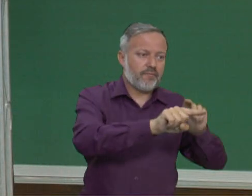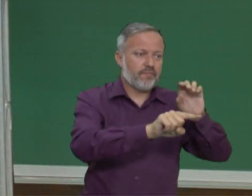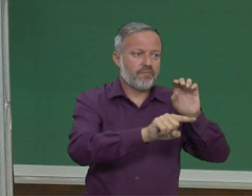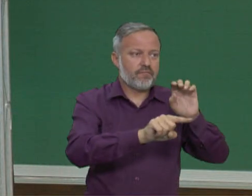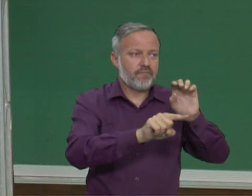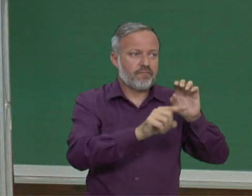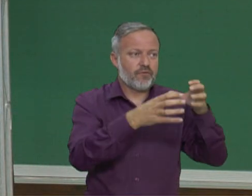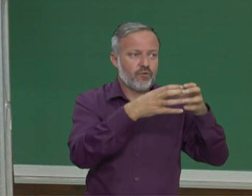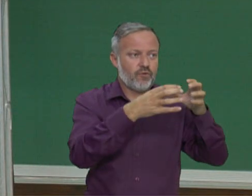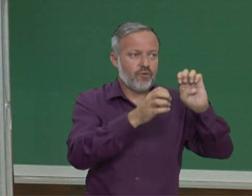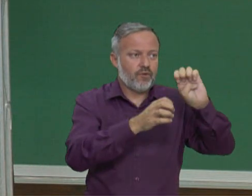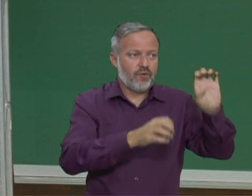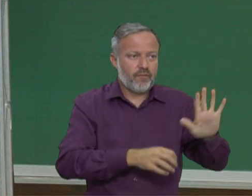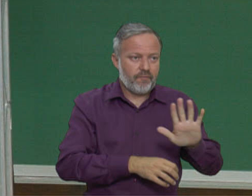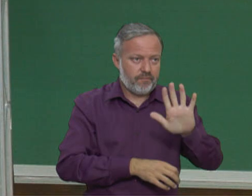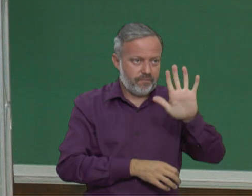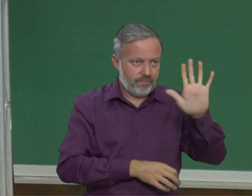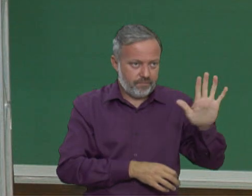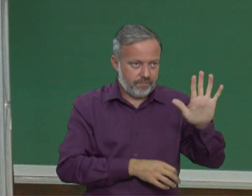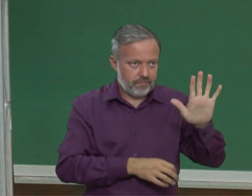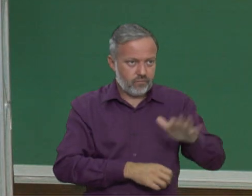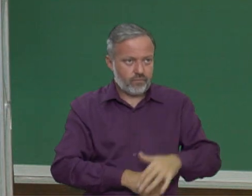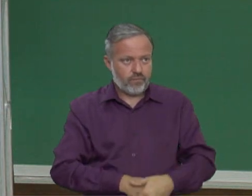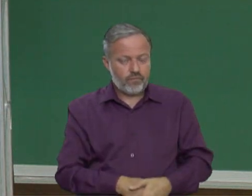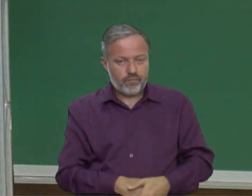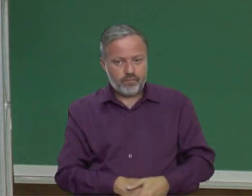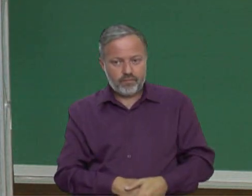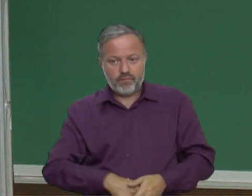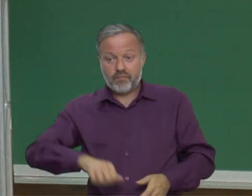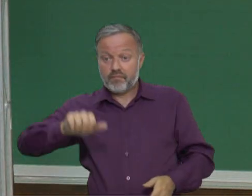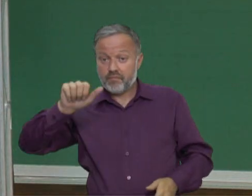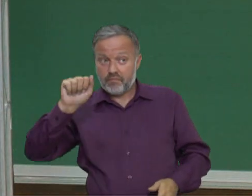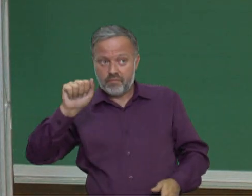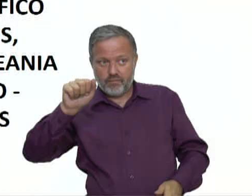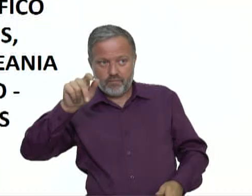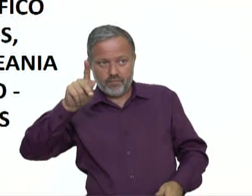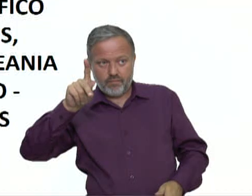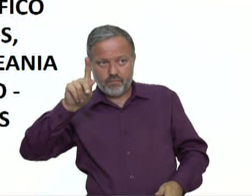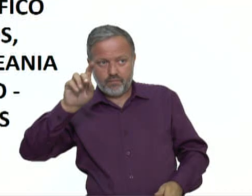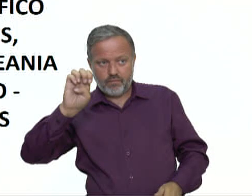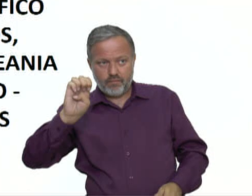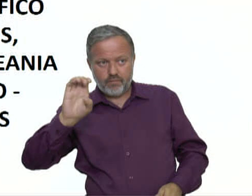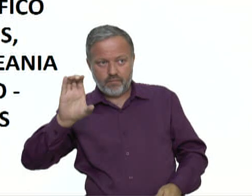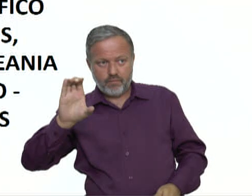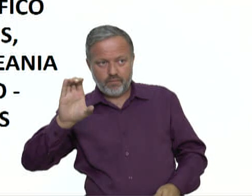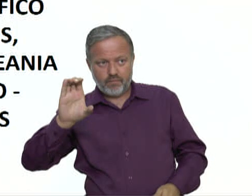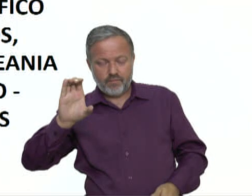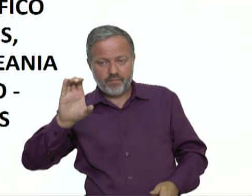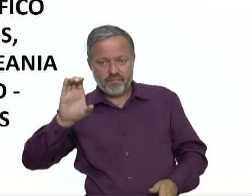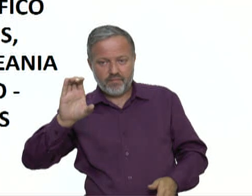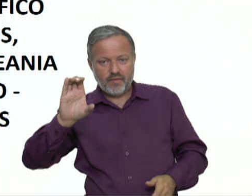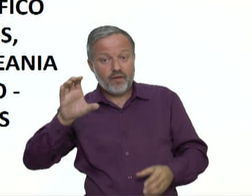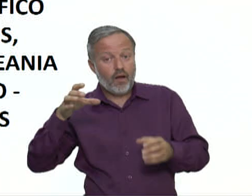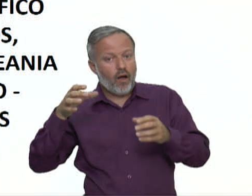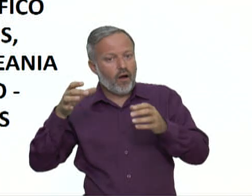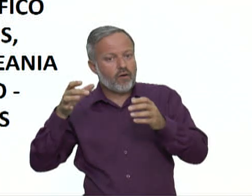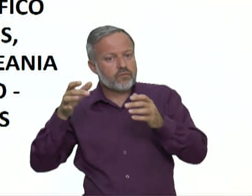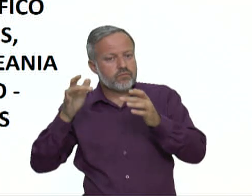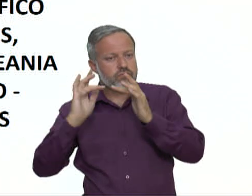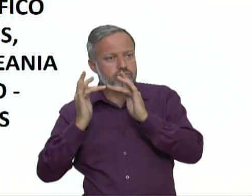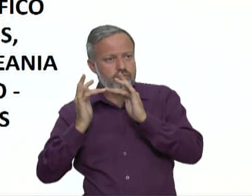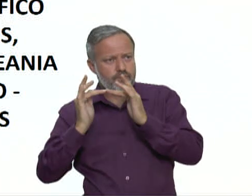pessoas aqui, ó, na União Europeia, tá? A PEC, Cooperação Econômica da Ásia e do Pacífico, países